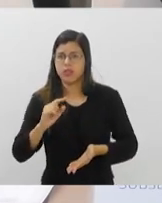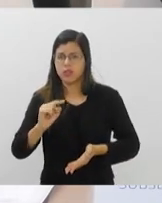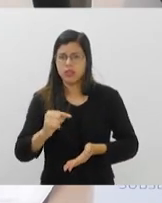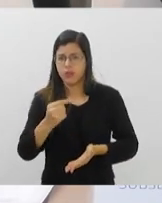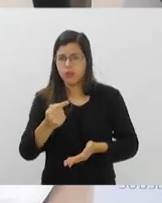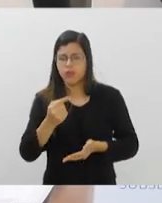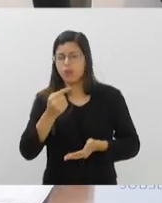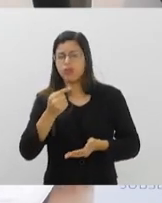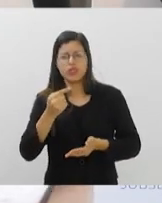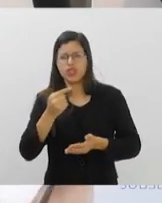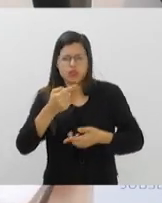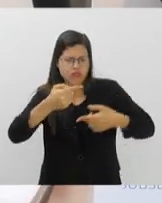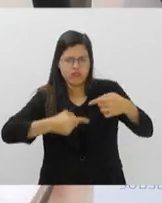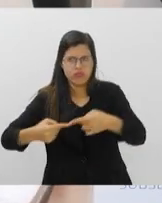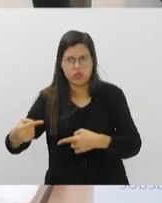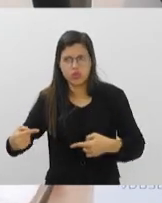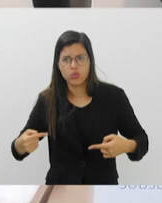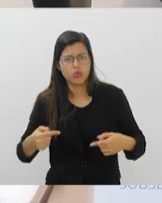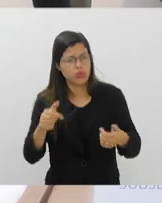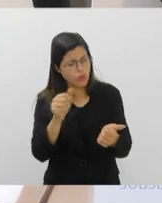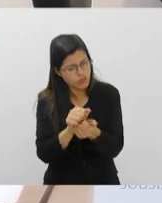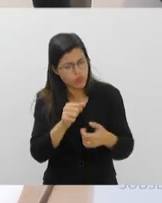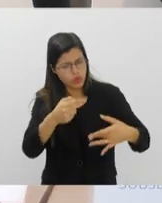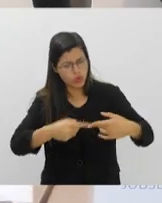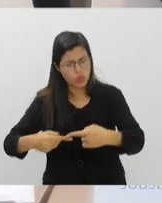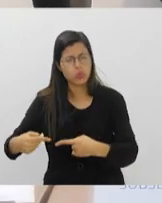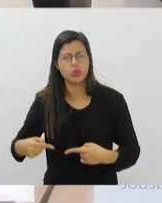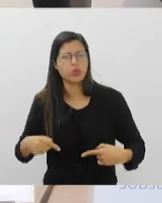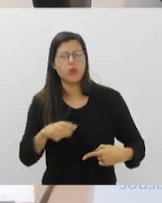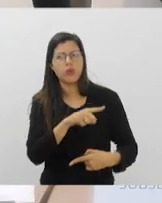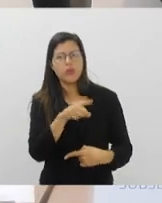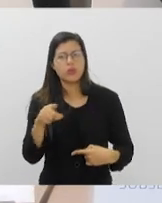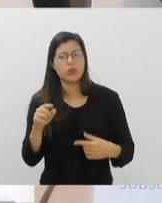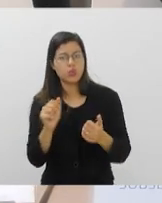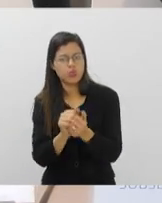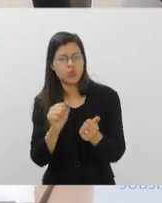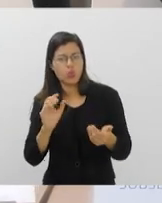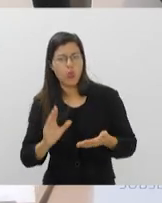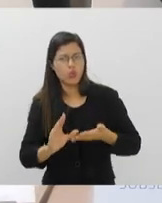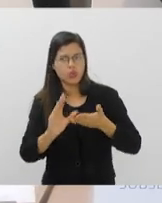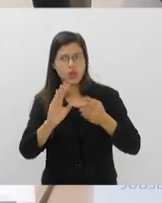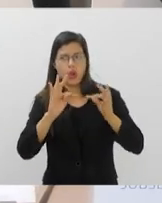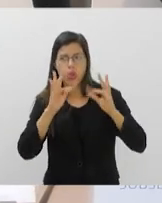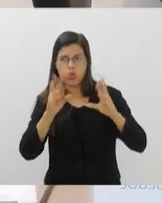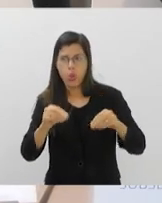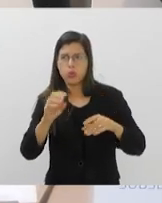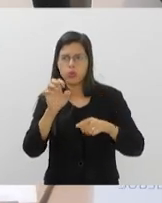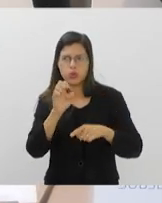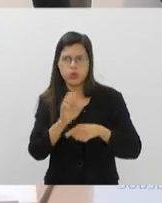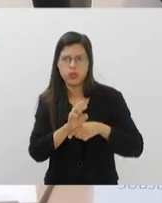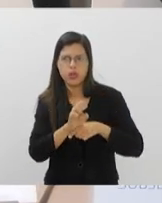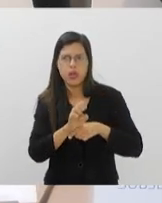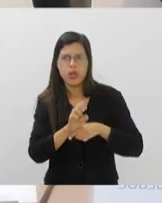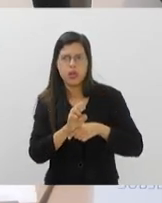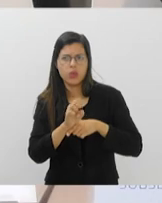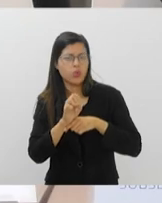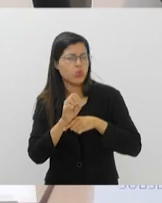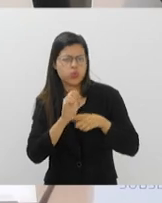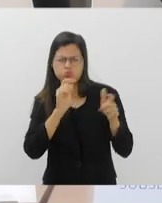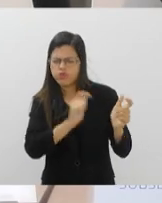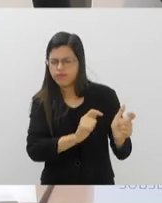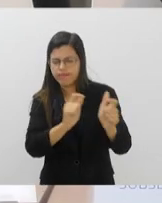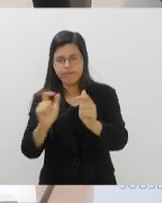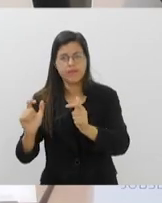a gente briga e eu estou aqui para brigar com vocês junto com todos os conselhos de todo o estado seja de onde